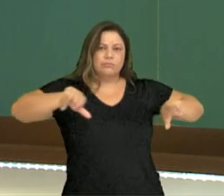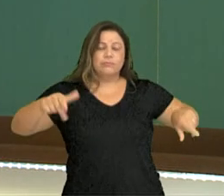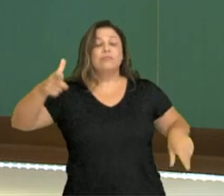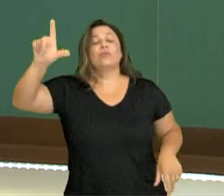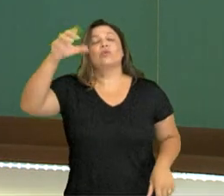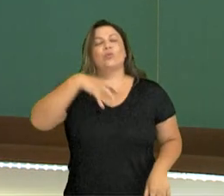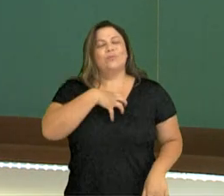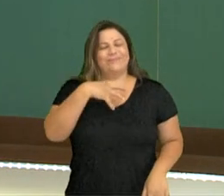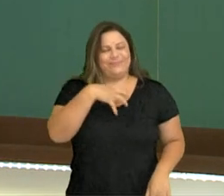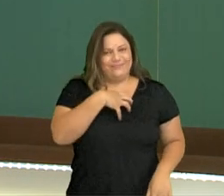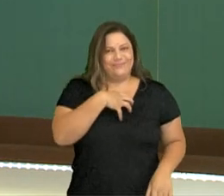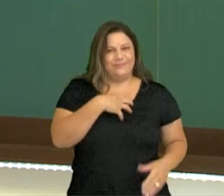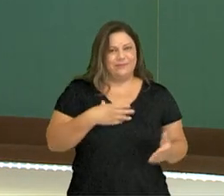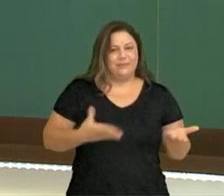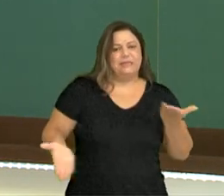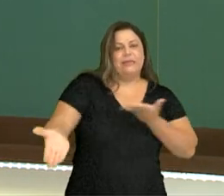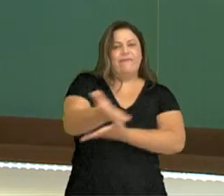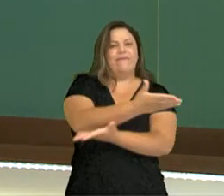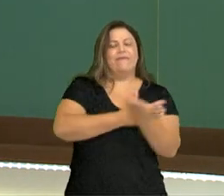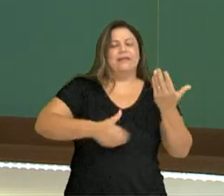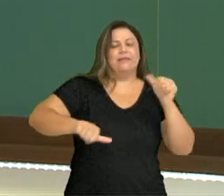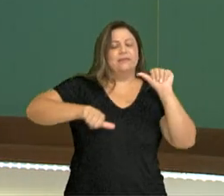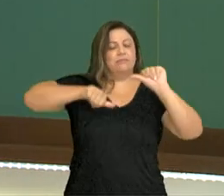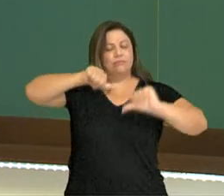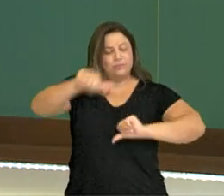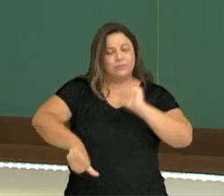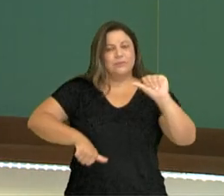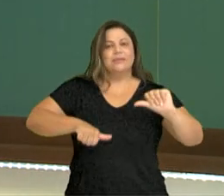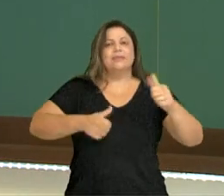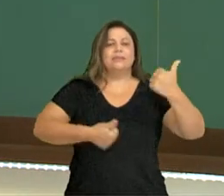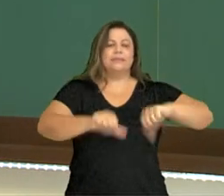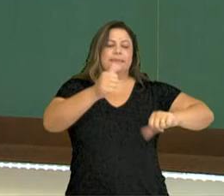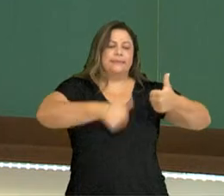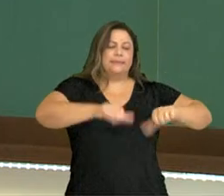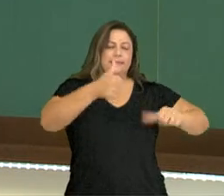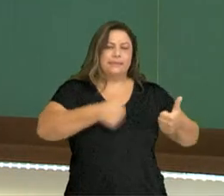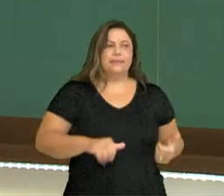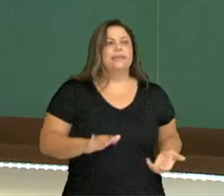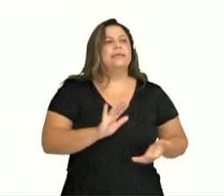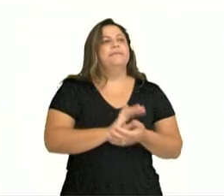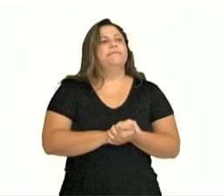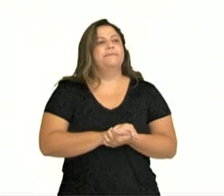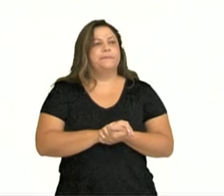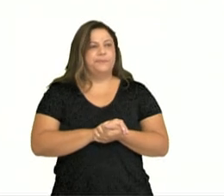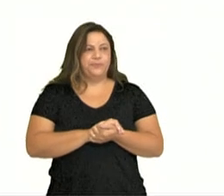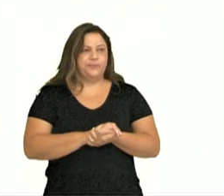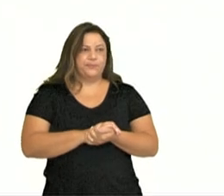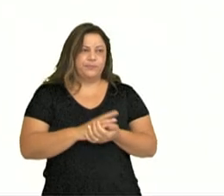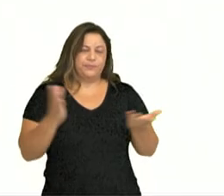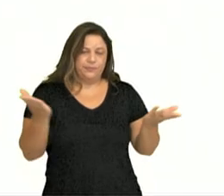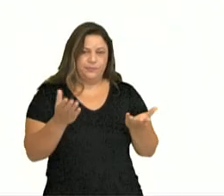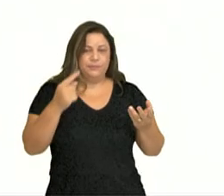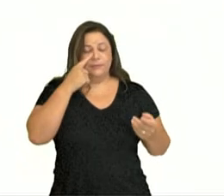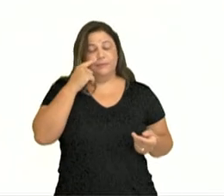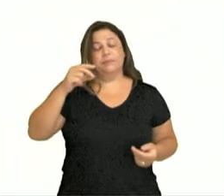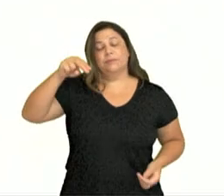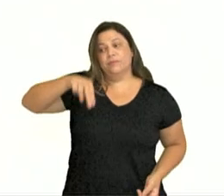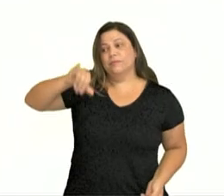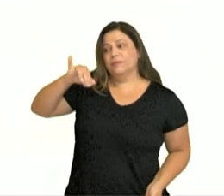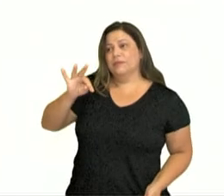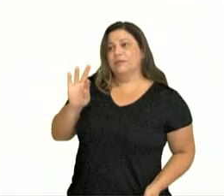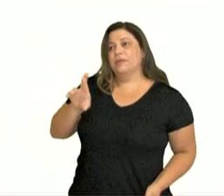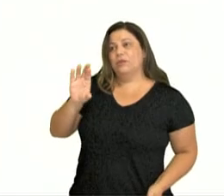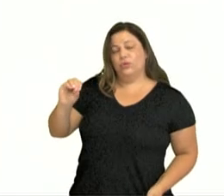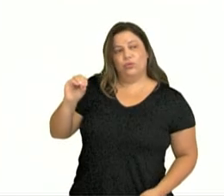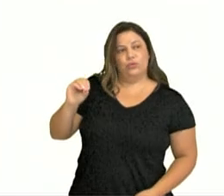forma. Então, elas fazem a conversão dessas moléculas químicas. Algo bem interessante, olha, os nitrosomonas, que é essa